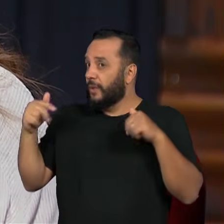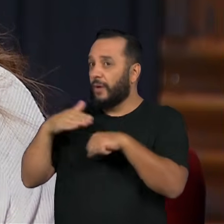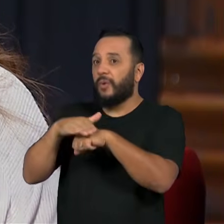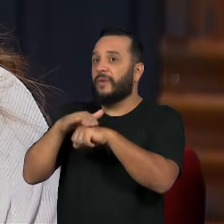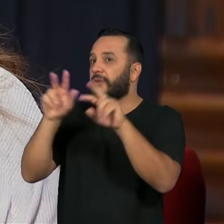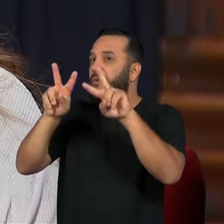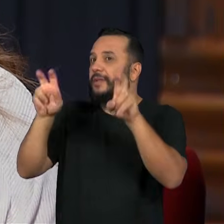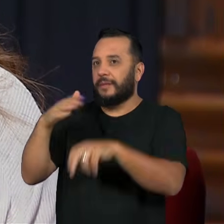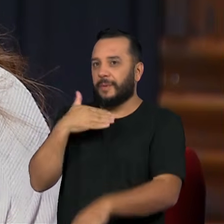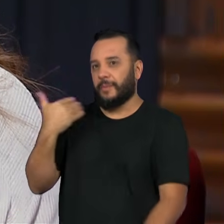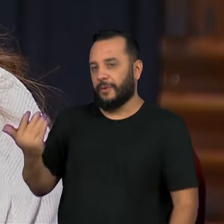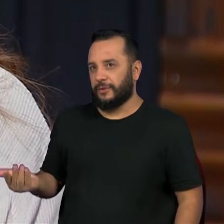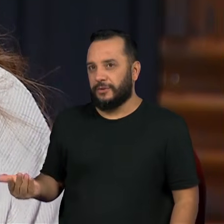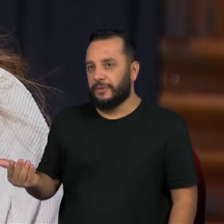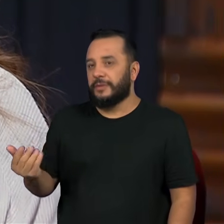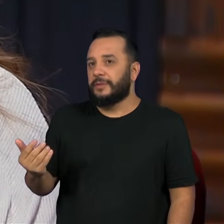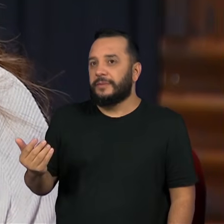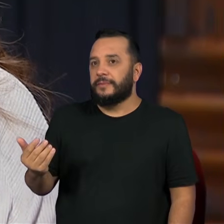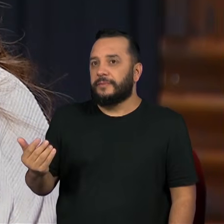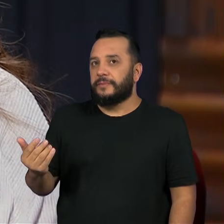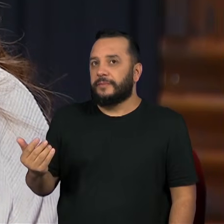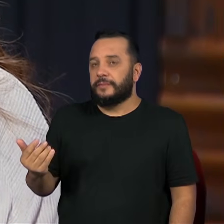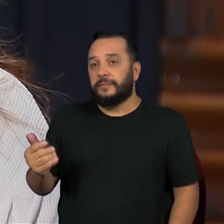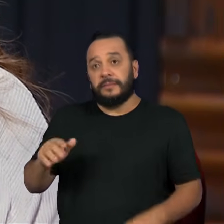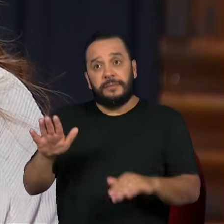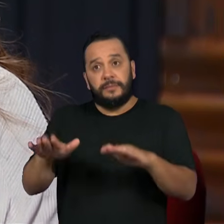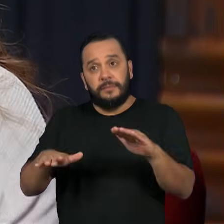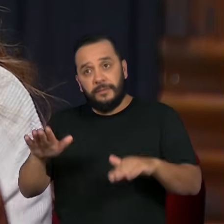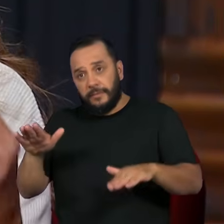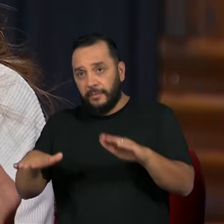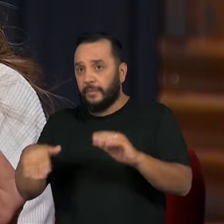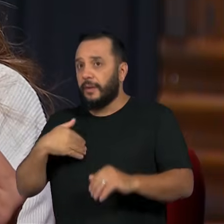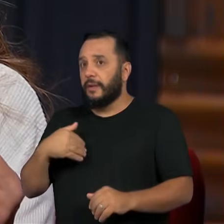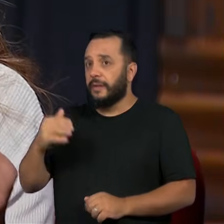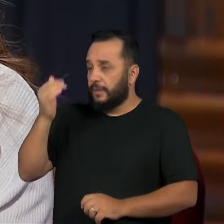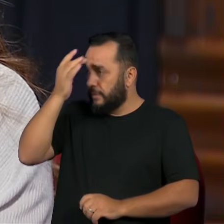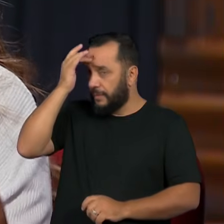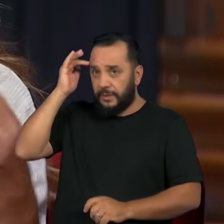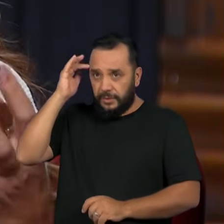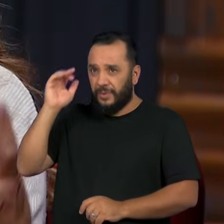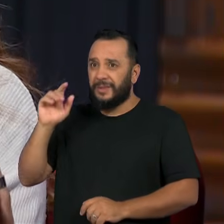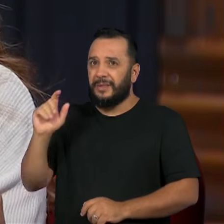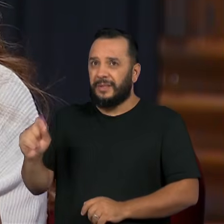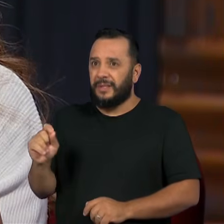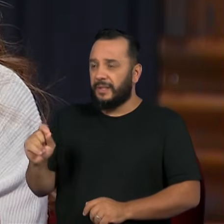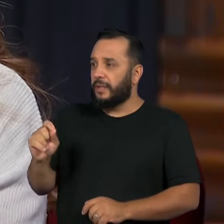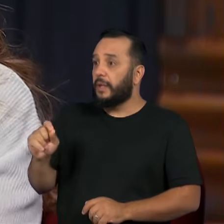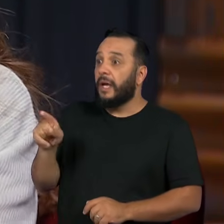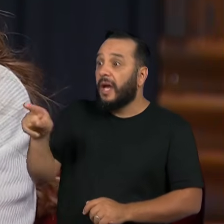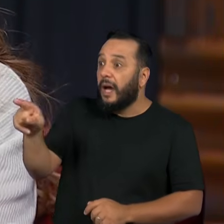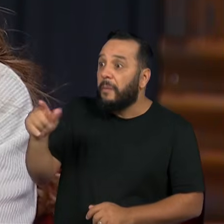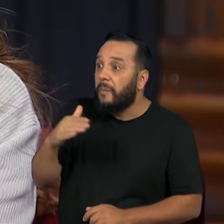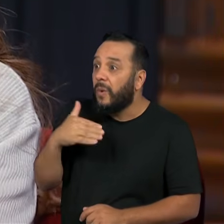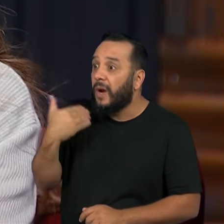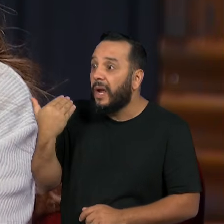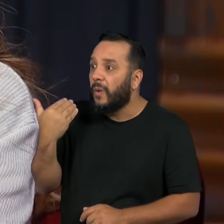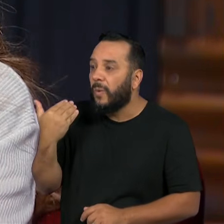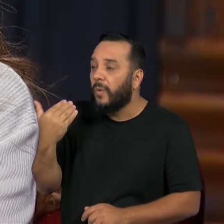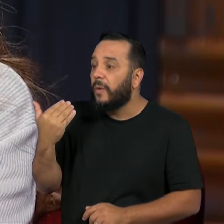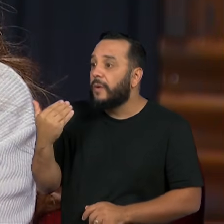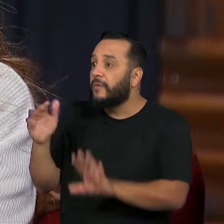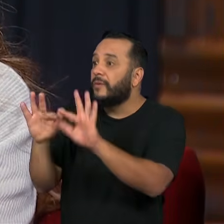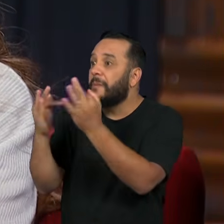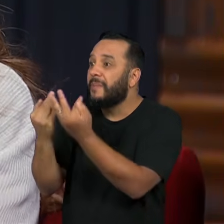Hum, Então, muitas vezes as pessoas se afastam de quem perdeu alguém, especialmente de quem perde